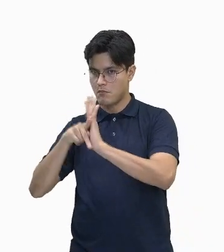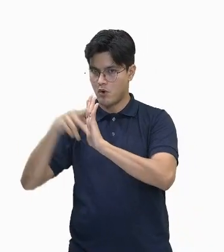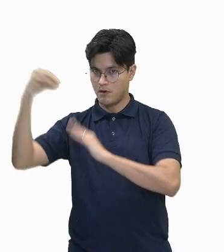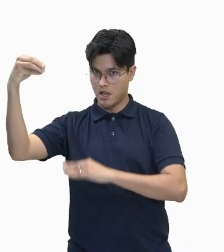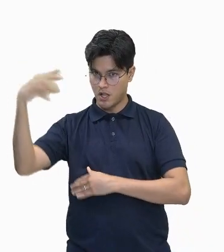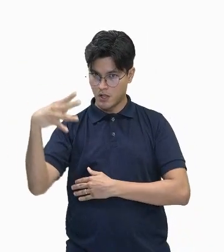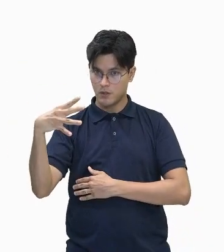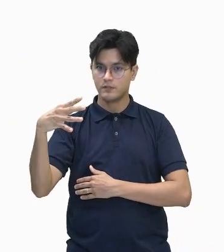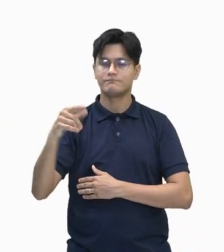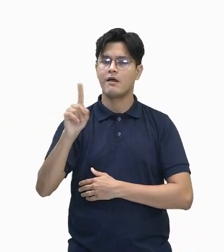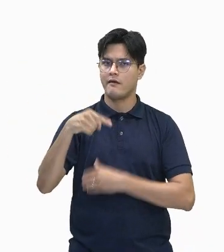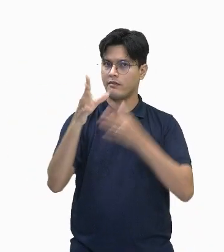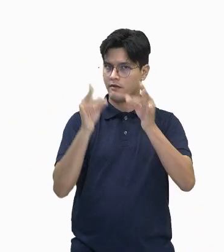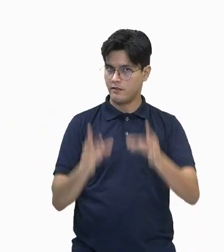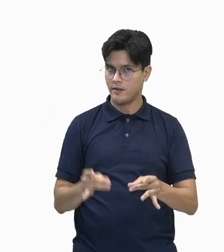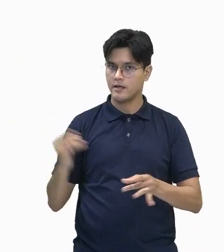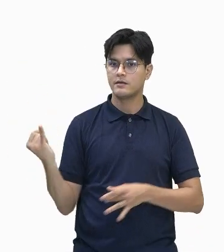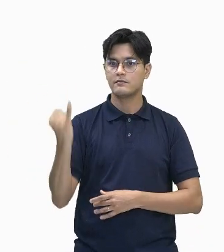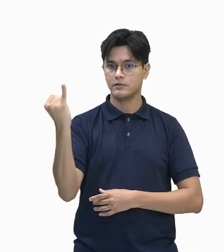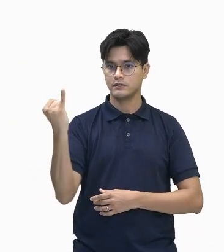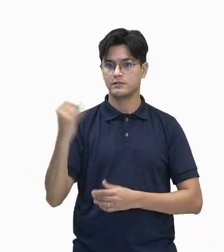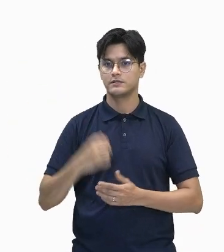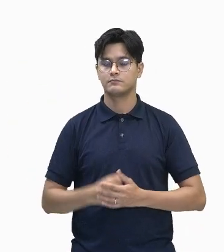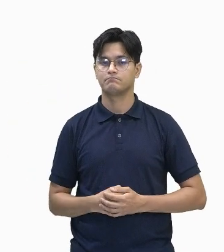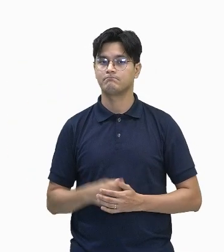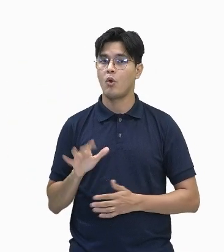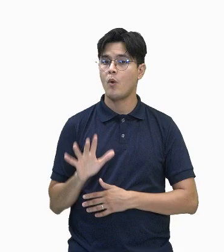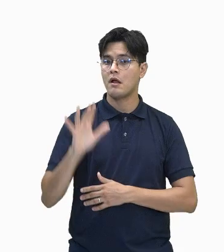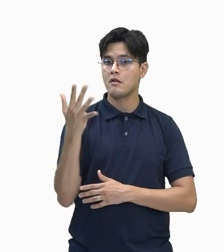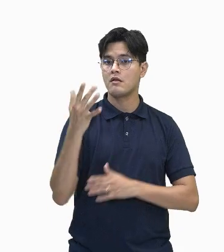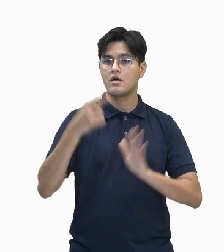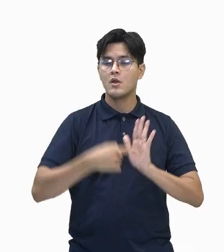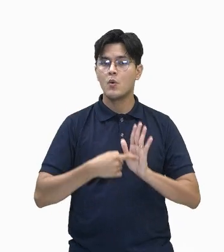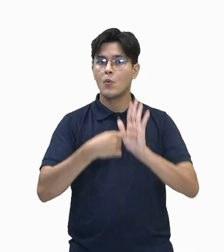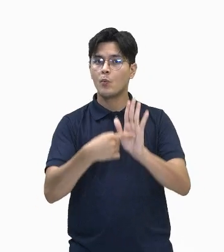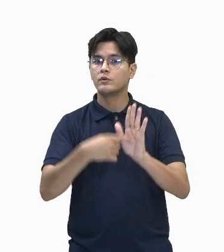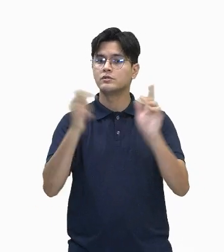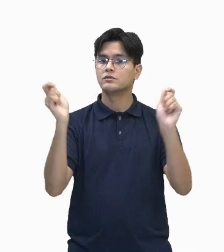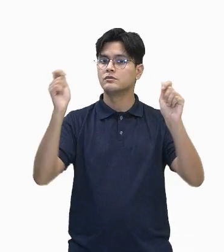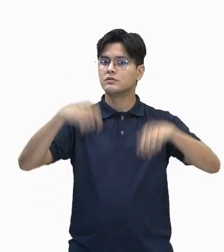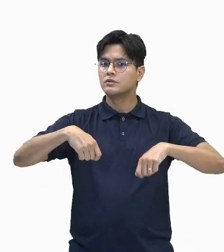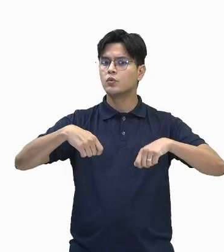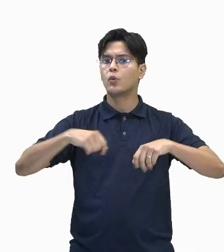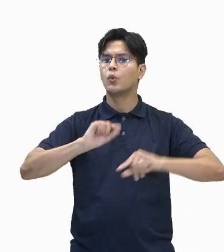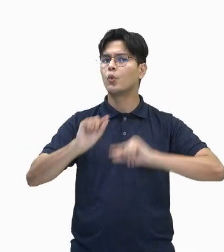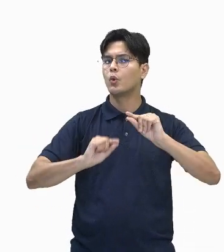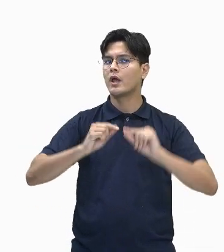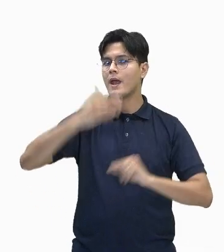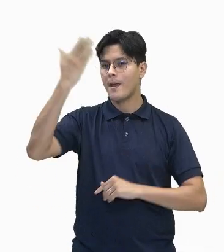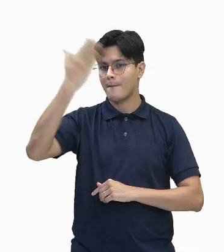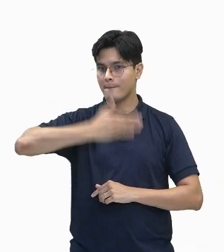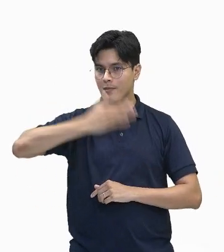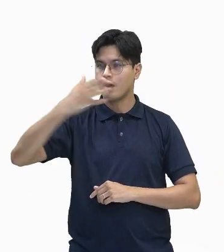efeito prova a natureza ondulatória da luz e resulta